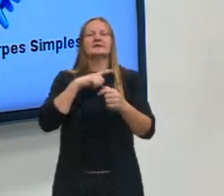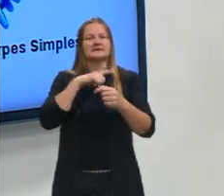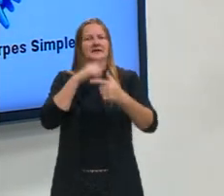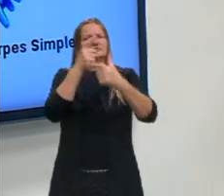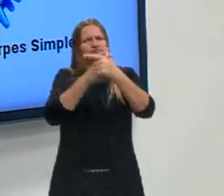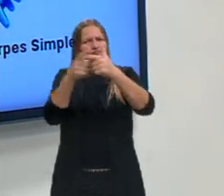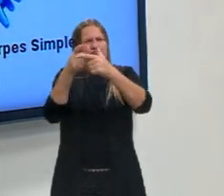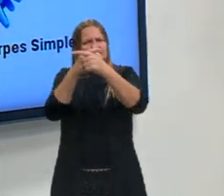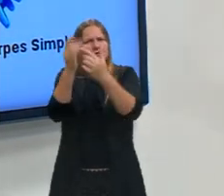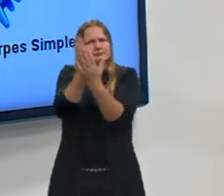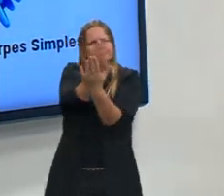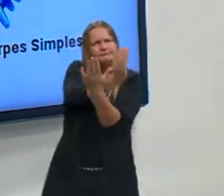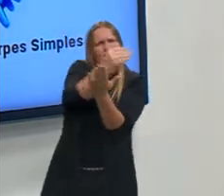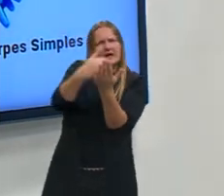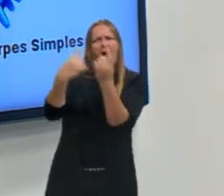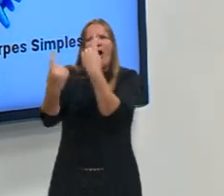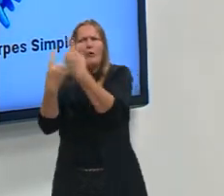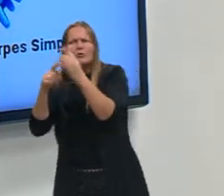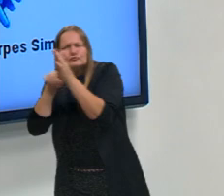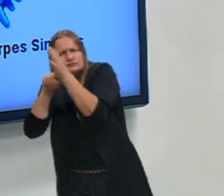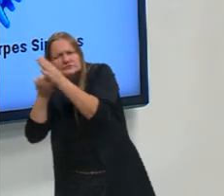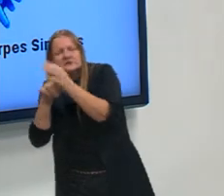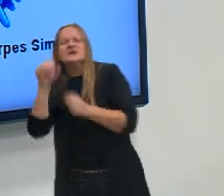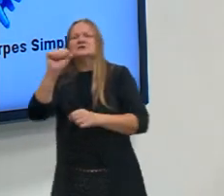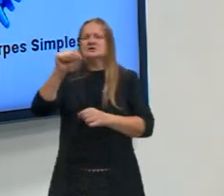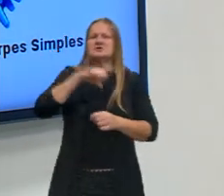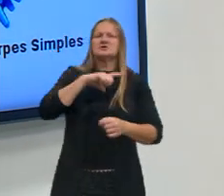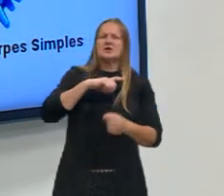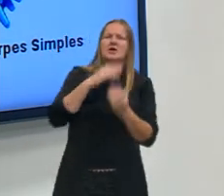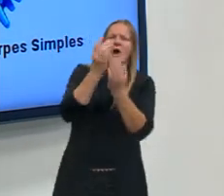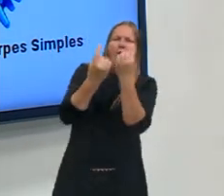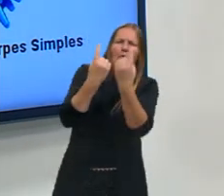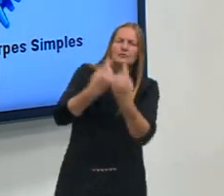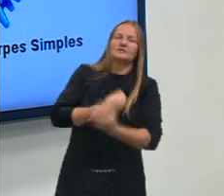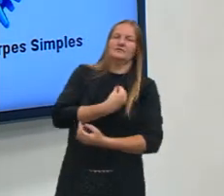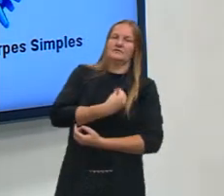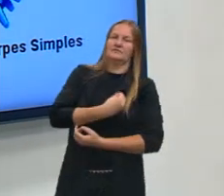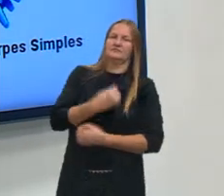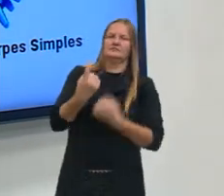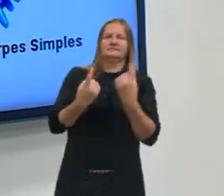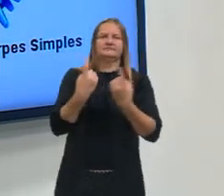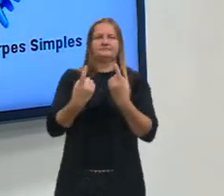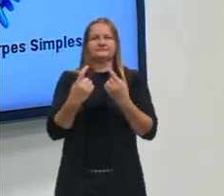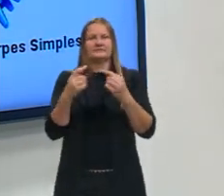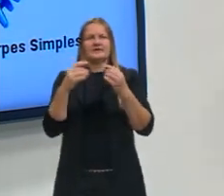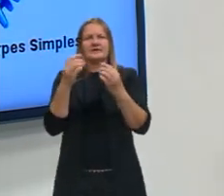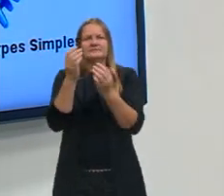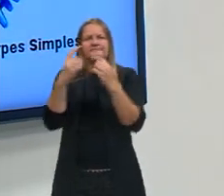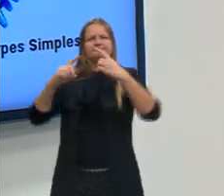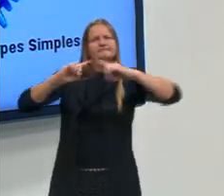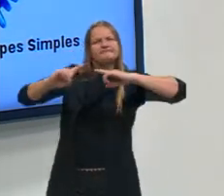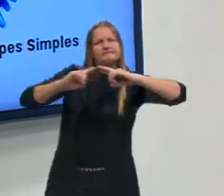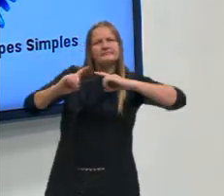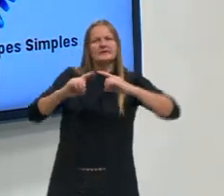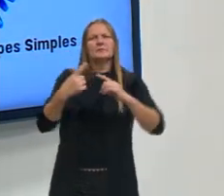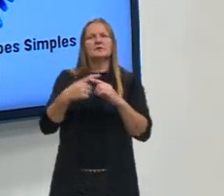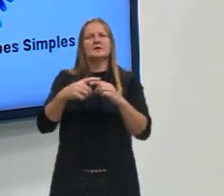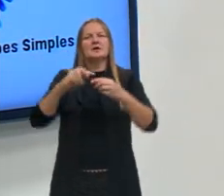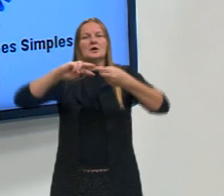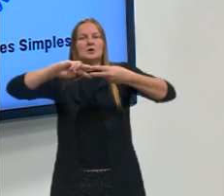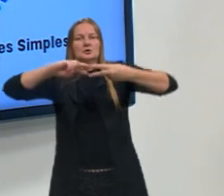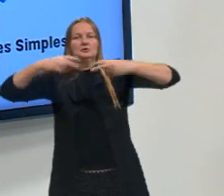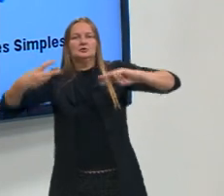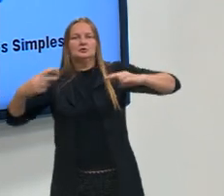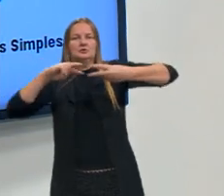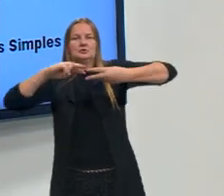aí no meio científico Porque alguns cientistas consideram sim os vírus como seres vivos por eles possuem material genético